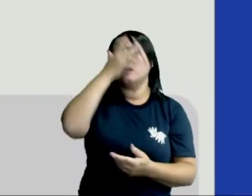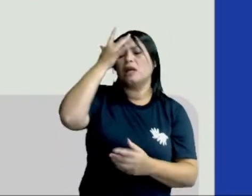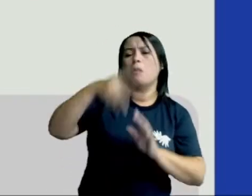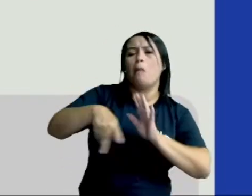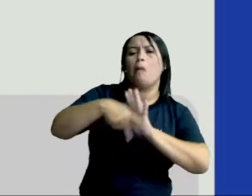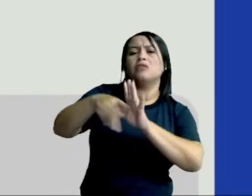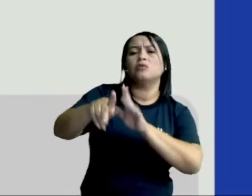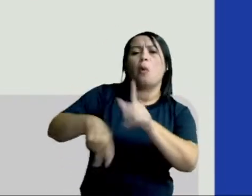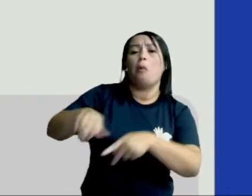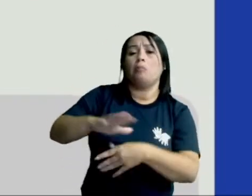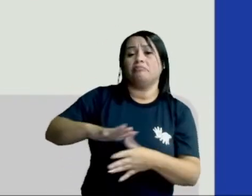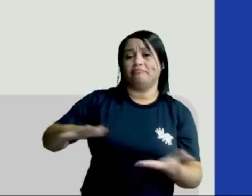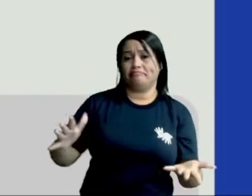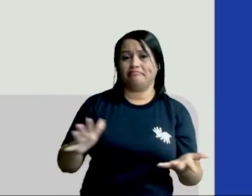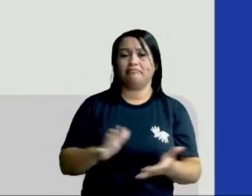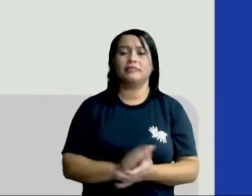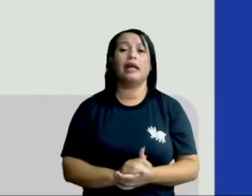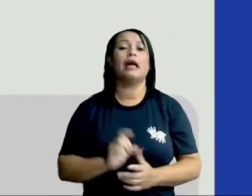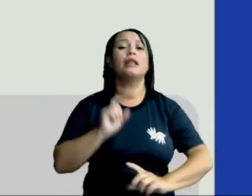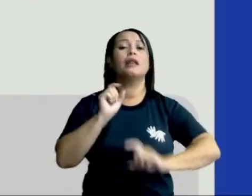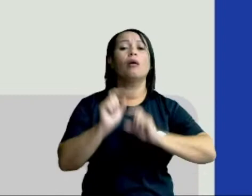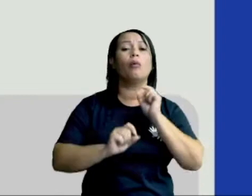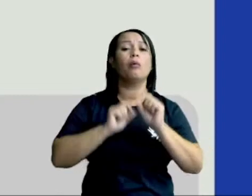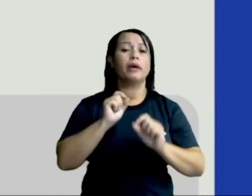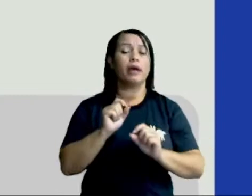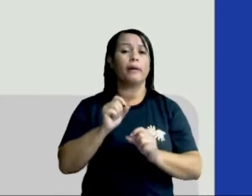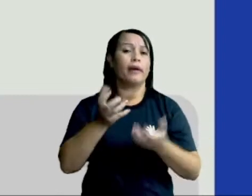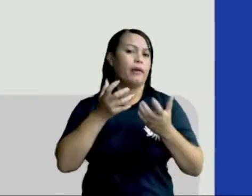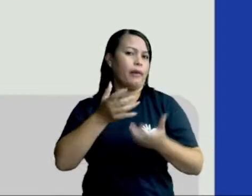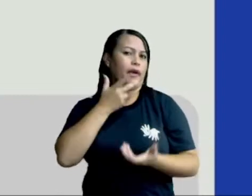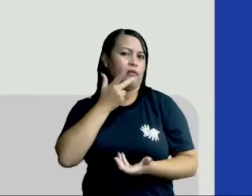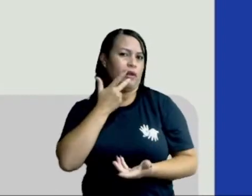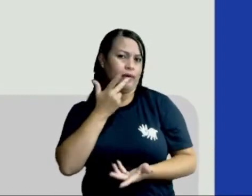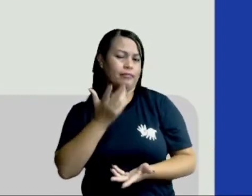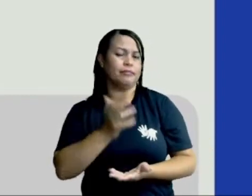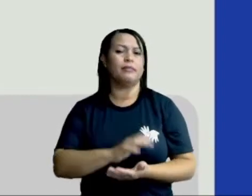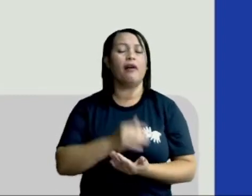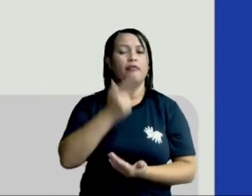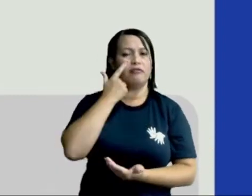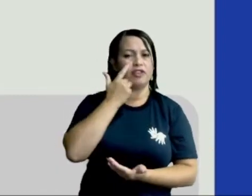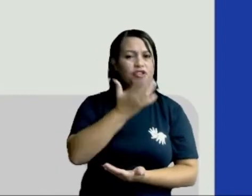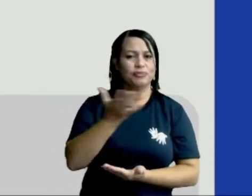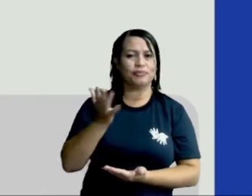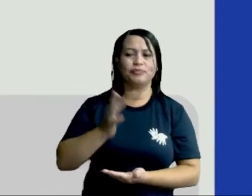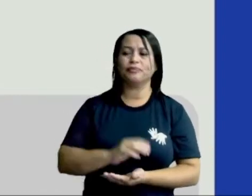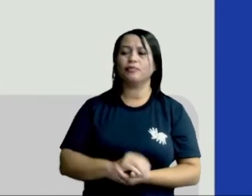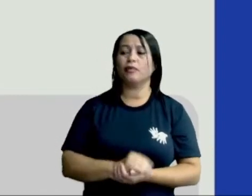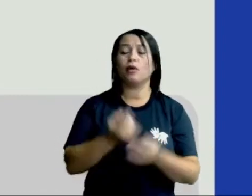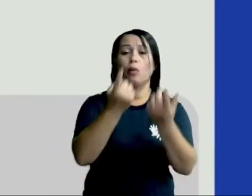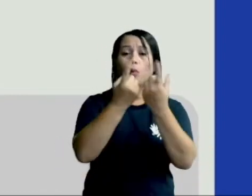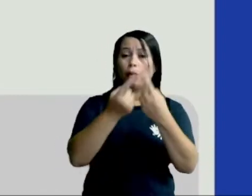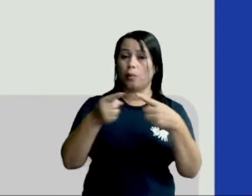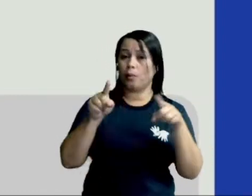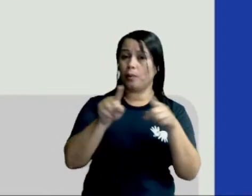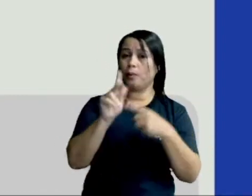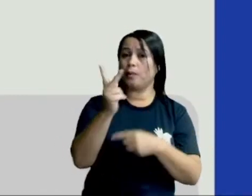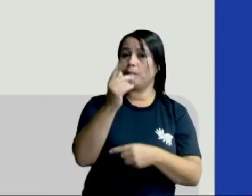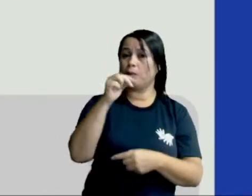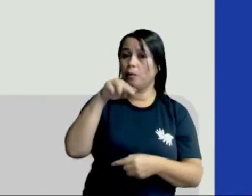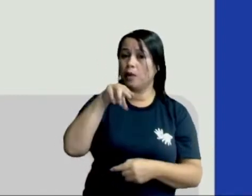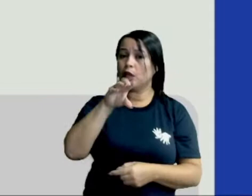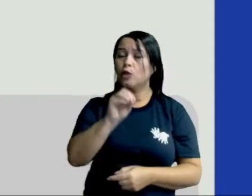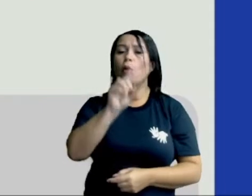ali, enfim. O que é que eu estou querendo dizer com isso? Vejam, o hino é um